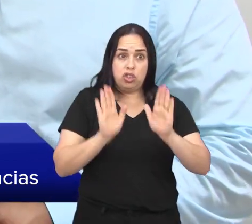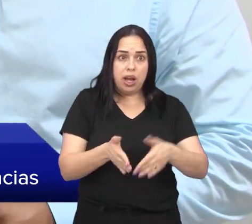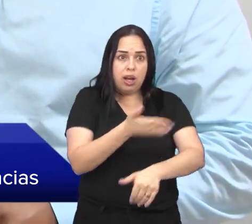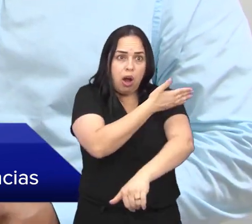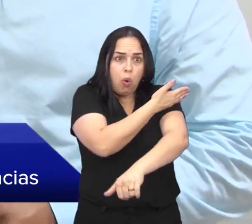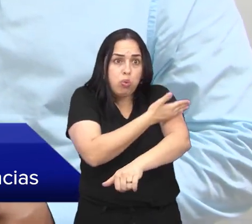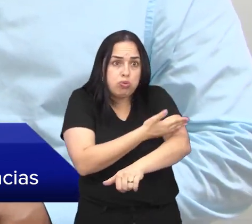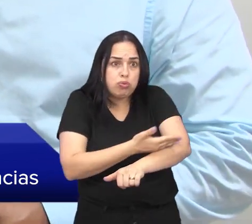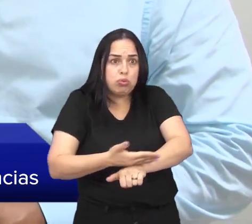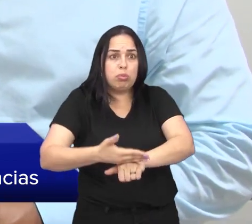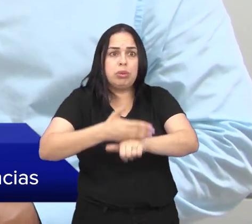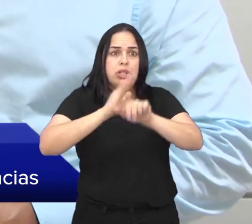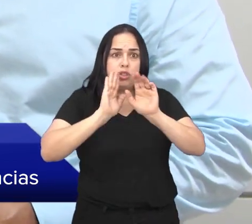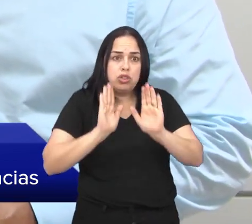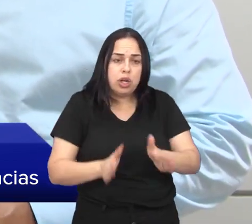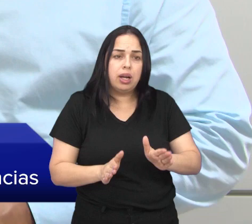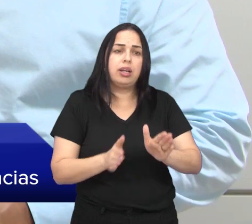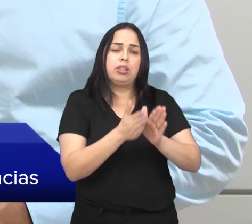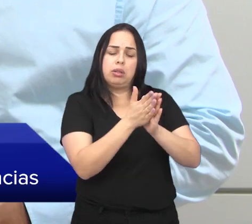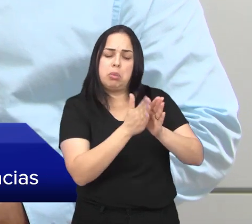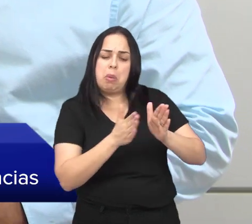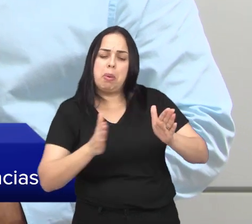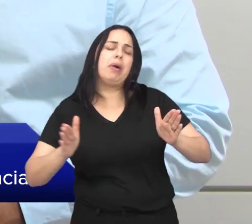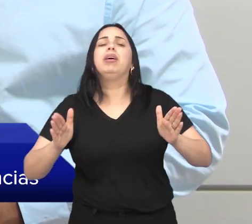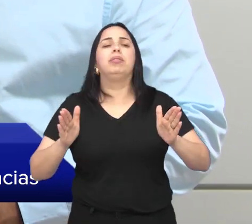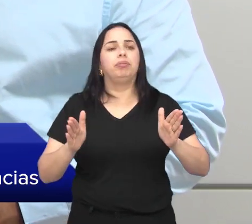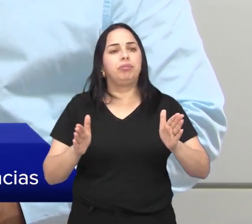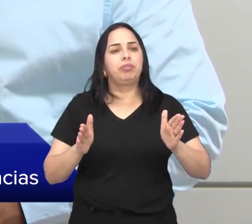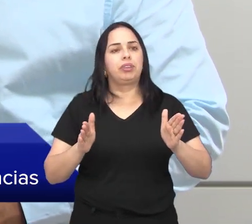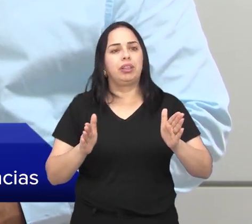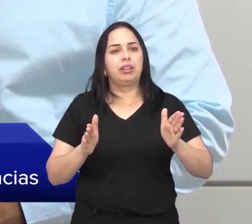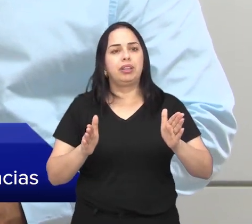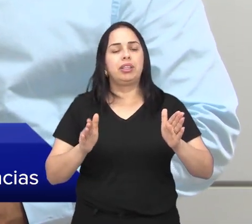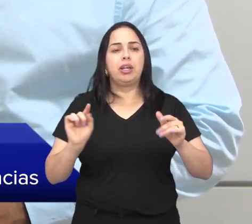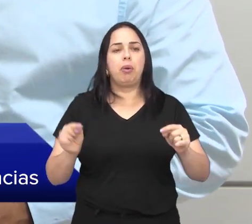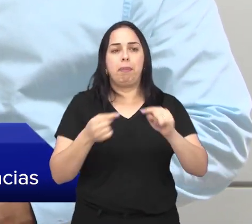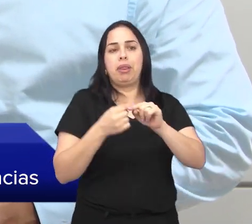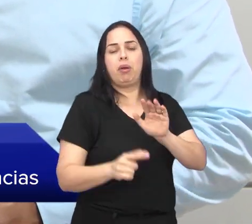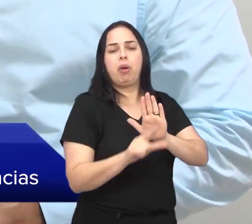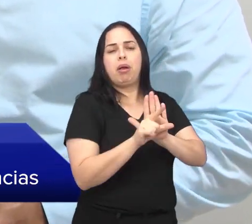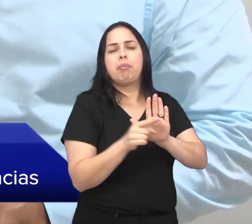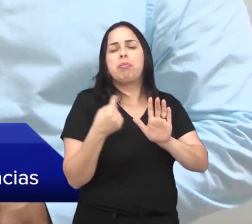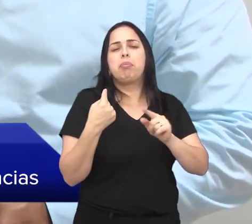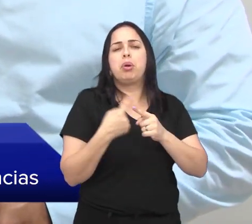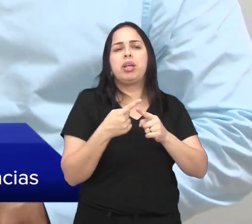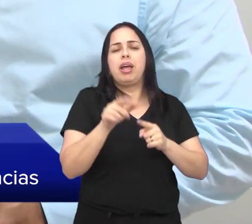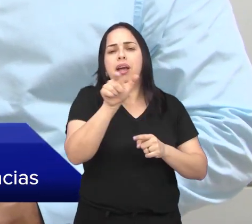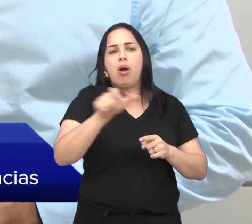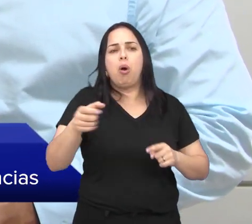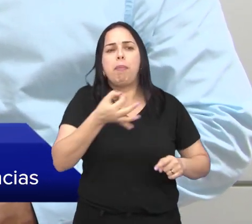rito que já faz parte aí desse processo, né, de aprovação da lei. Agora, por